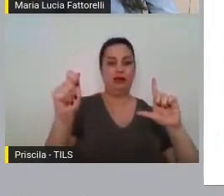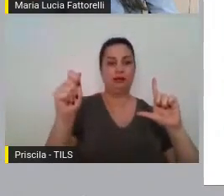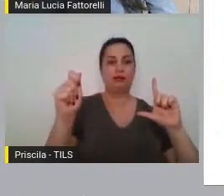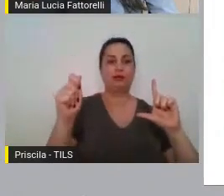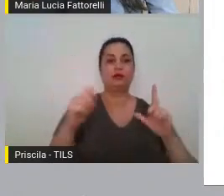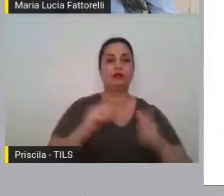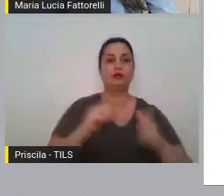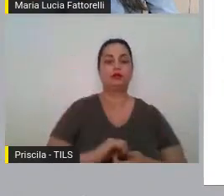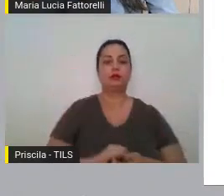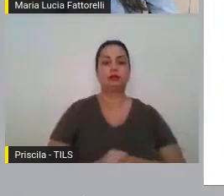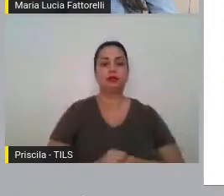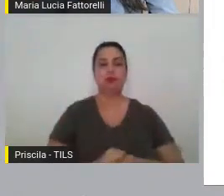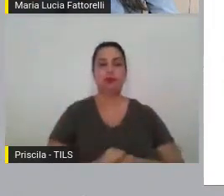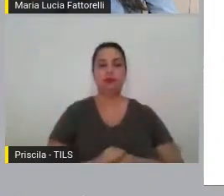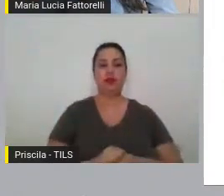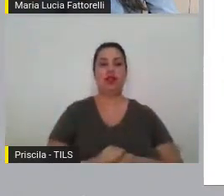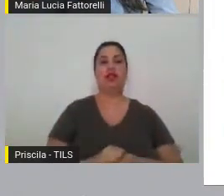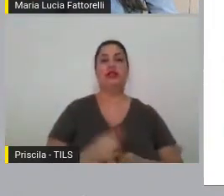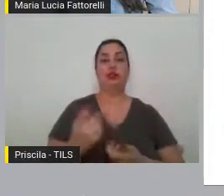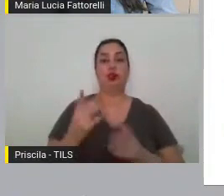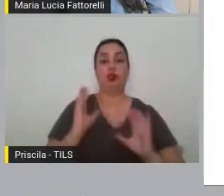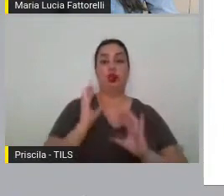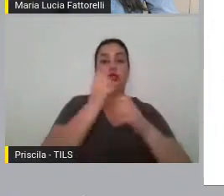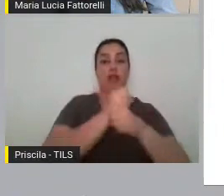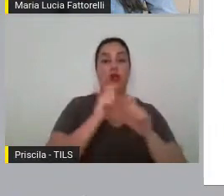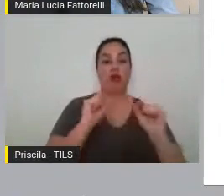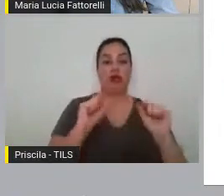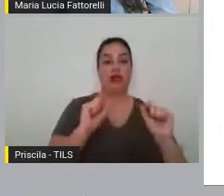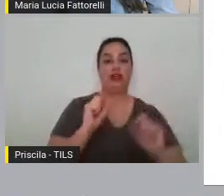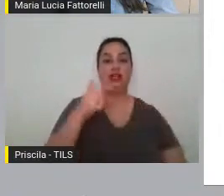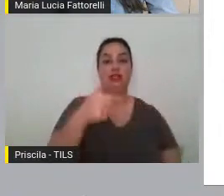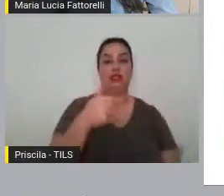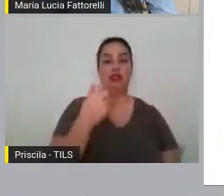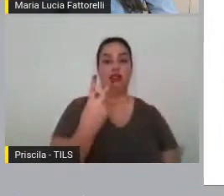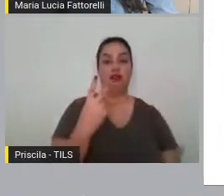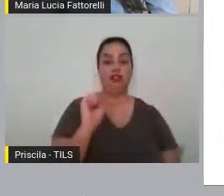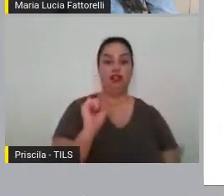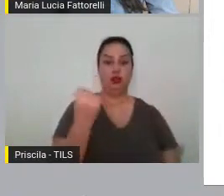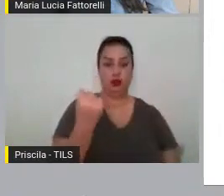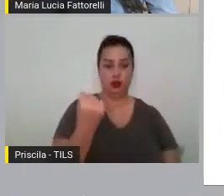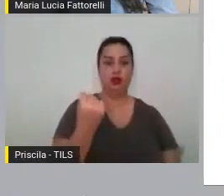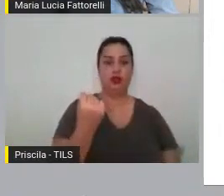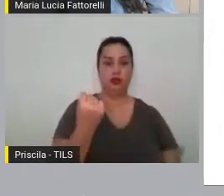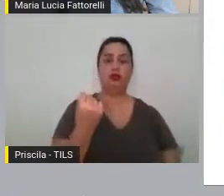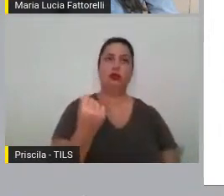6, seria 728. O IGPDI mais 7,5, que foi o caso de Alagoas,